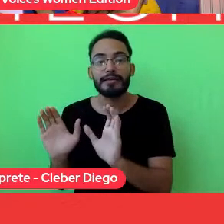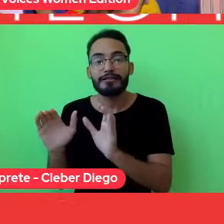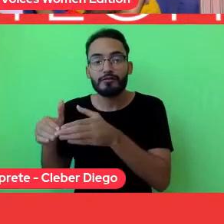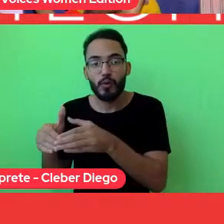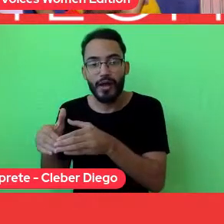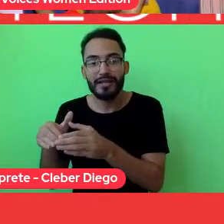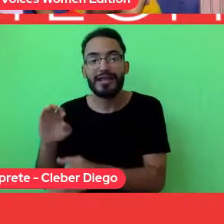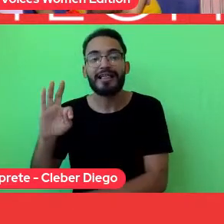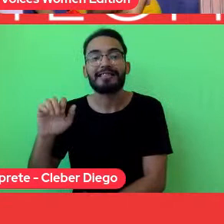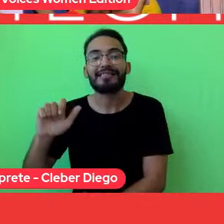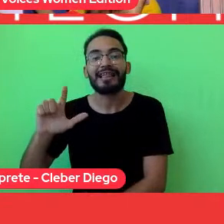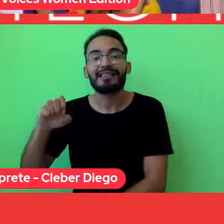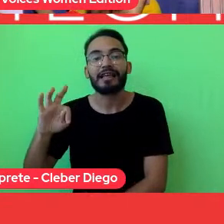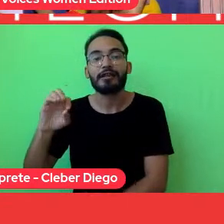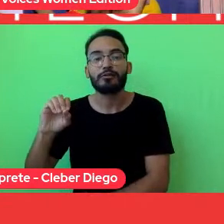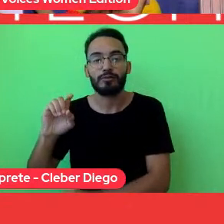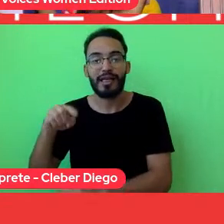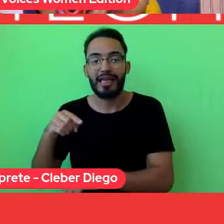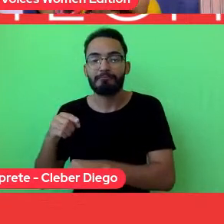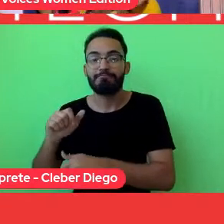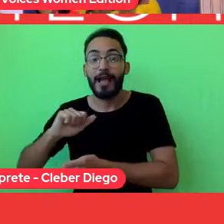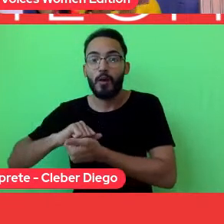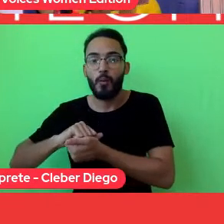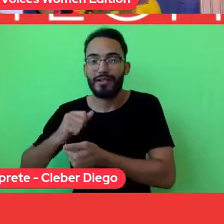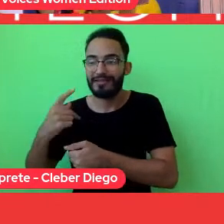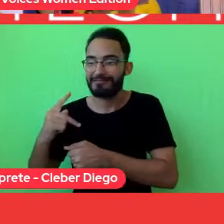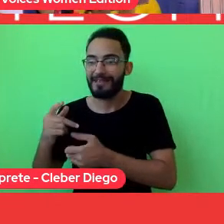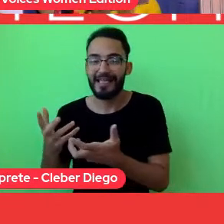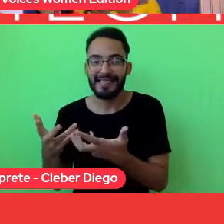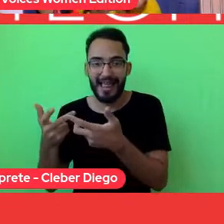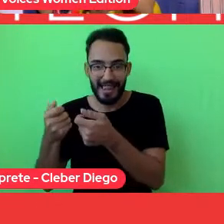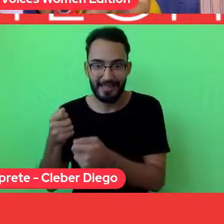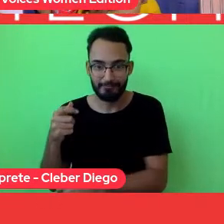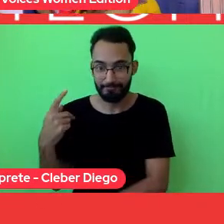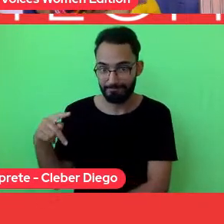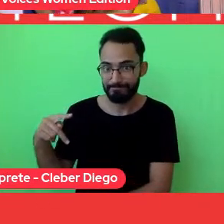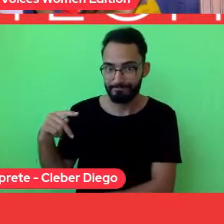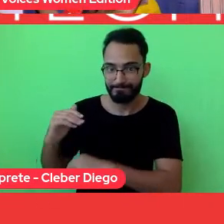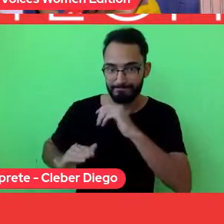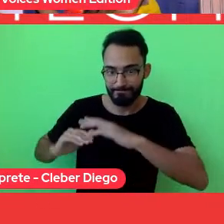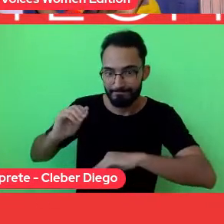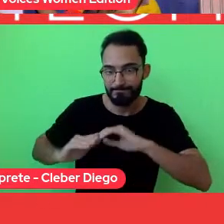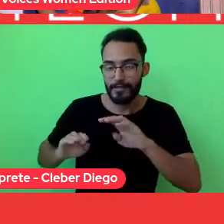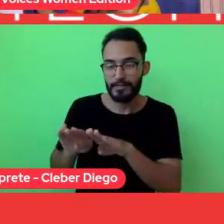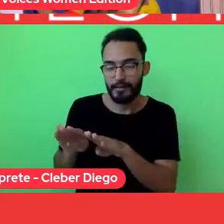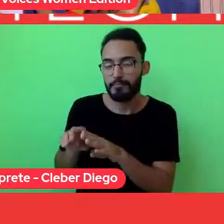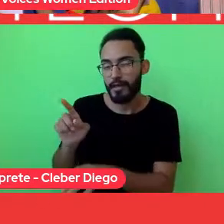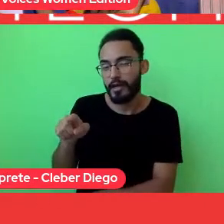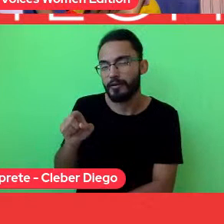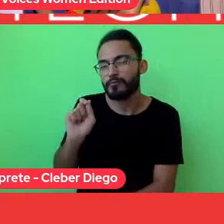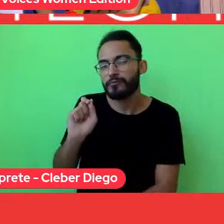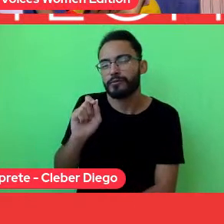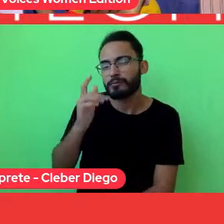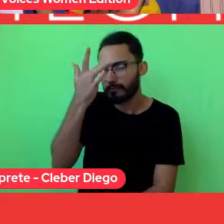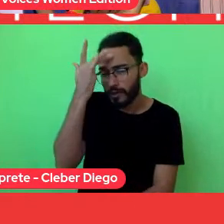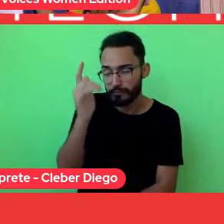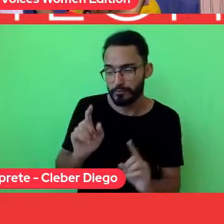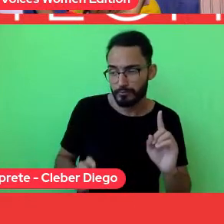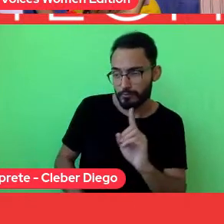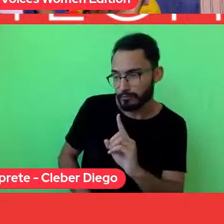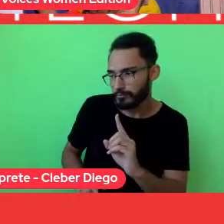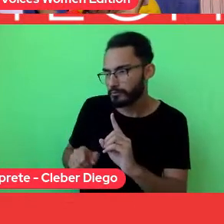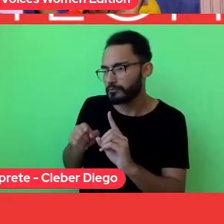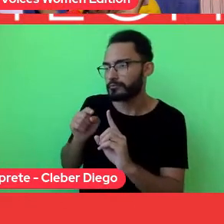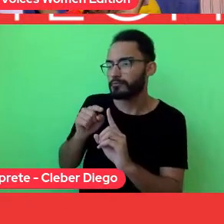que é o objetivo dessa squad? Ela é composta por analistas que estão focando aí em buscar no mercado, né, recrutar